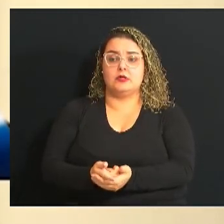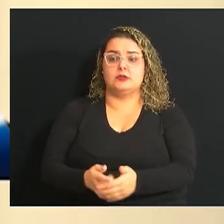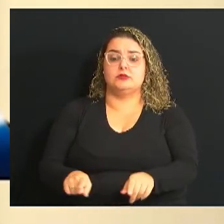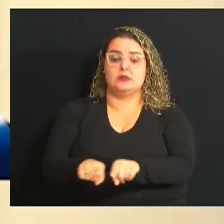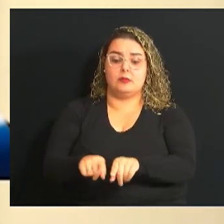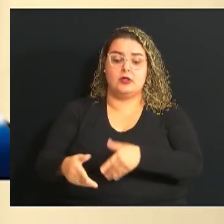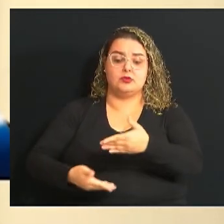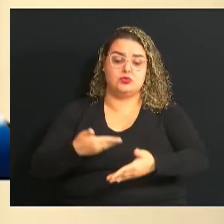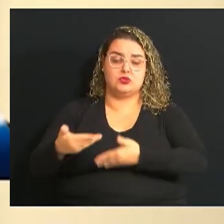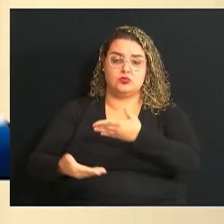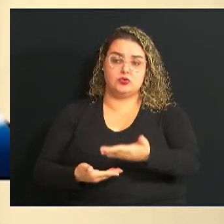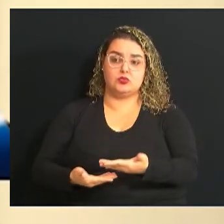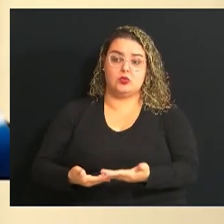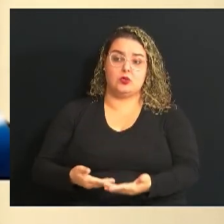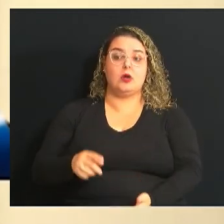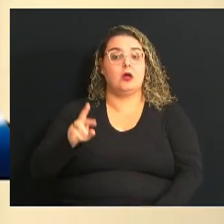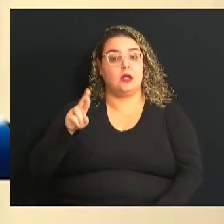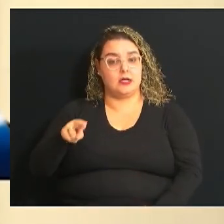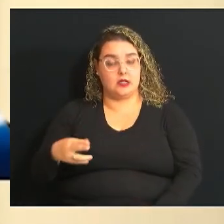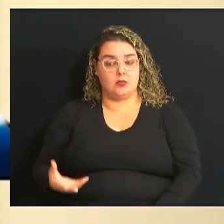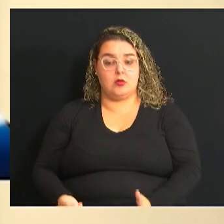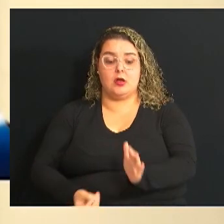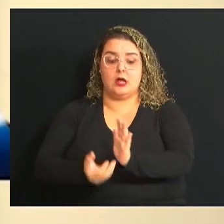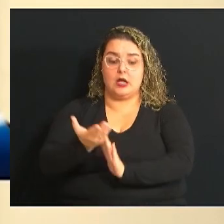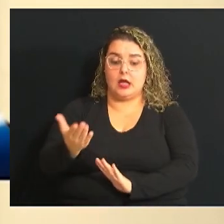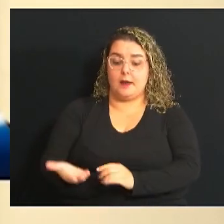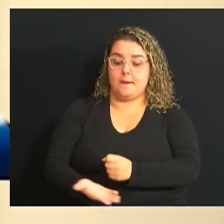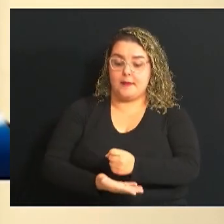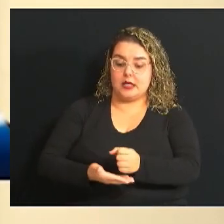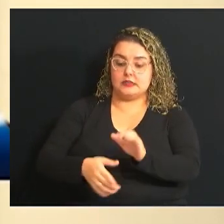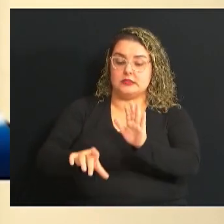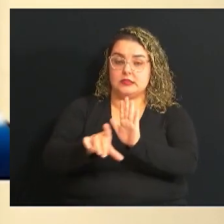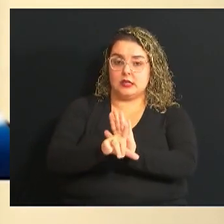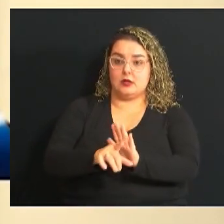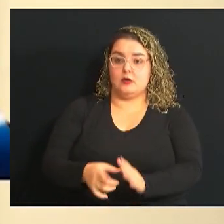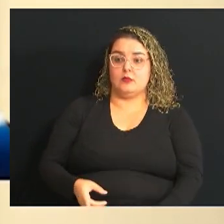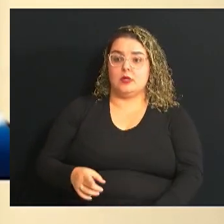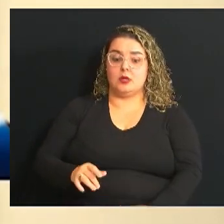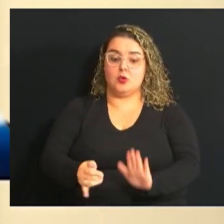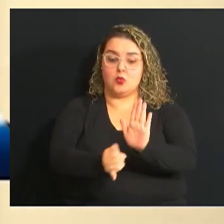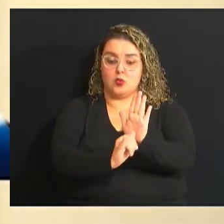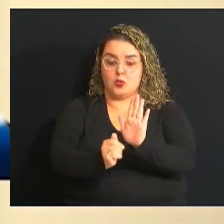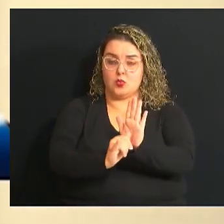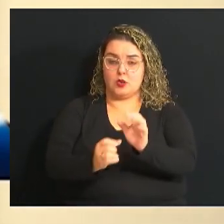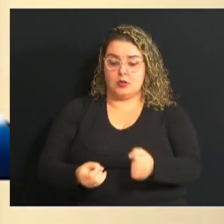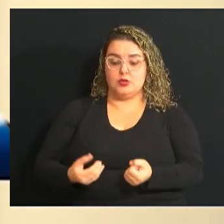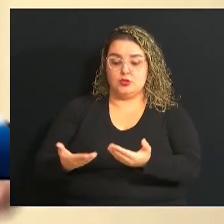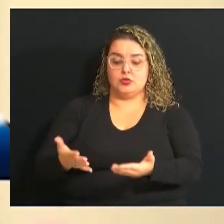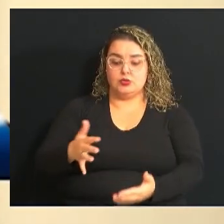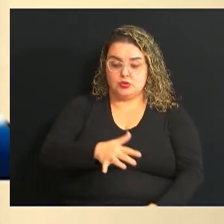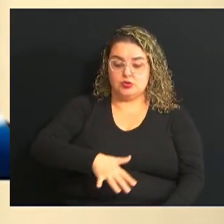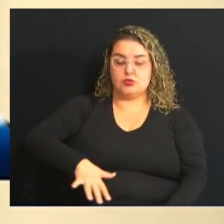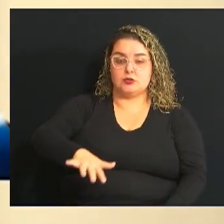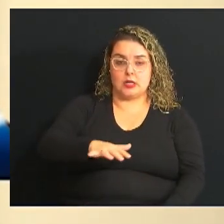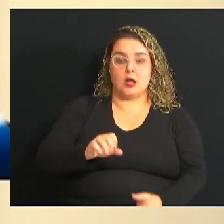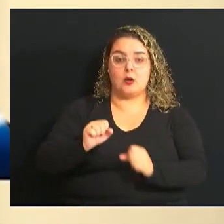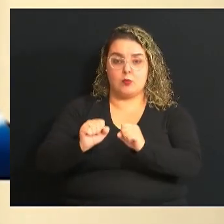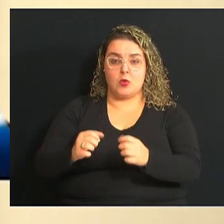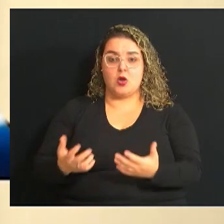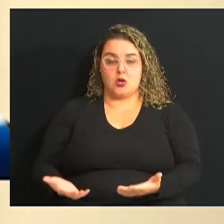Campinas. Eu acho que nós temos a oportunidade de fazer uma grande revolução no sistema de transporte, no modelo de gestão do